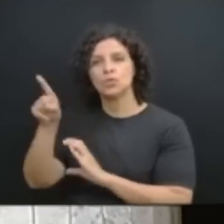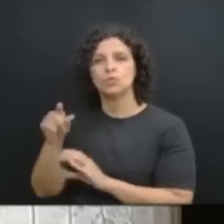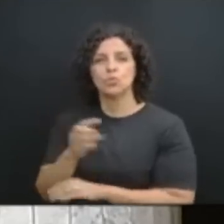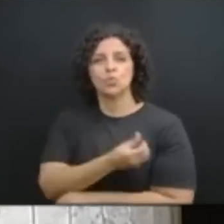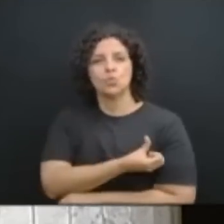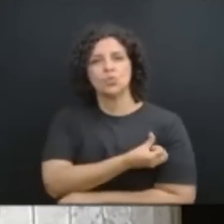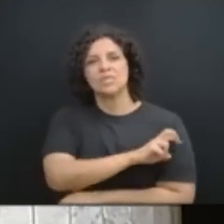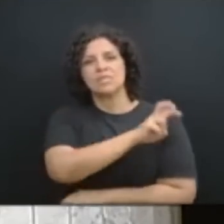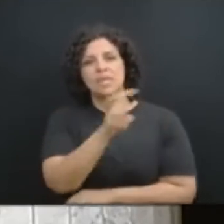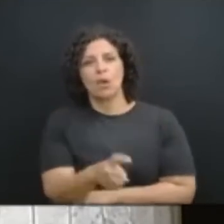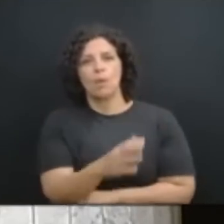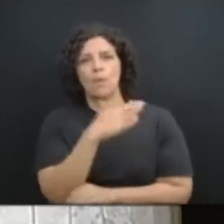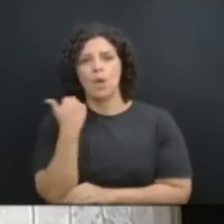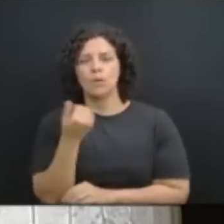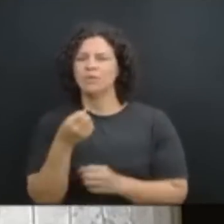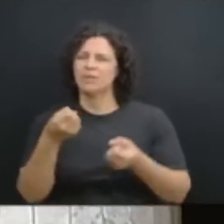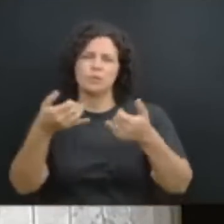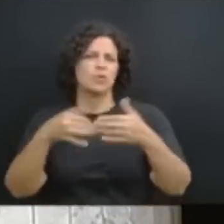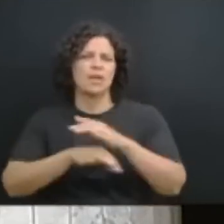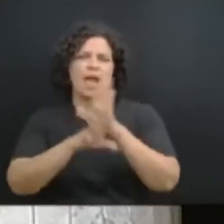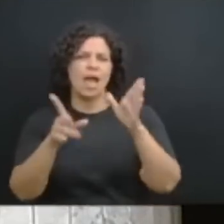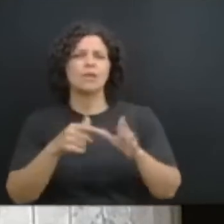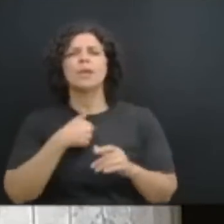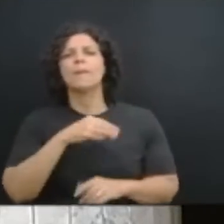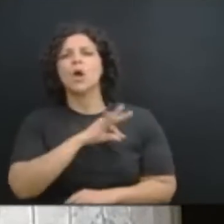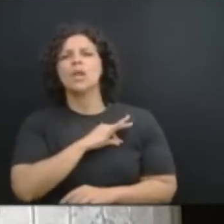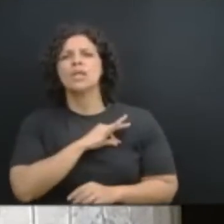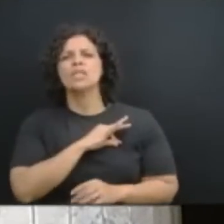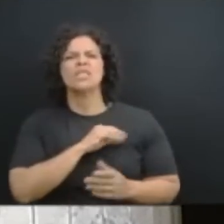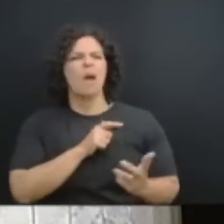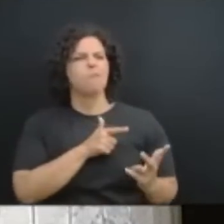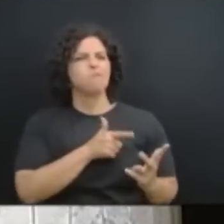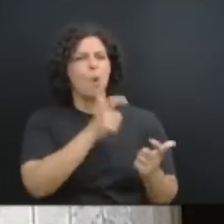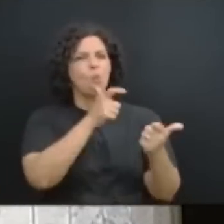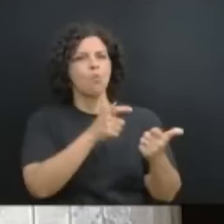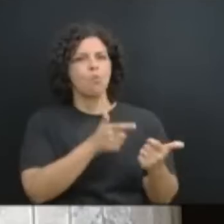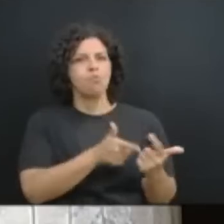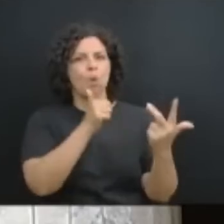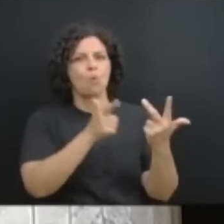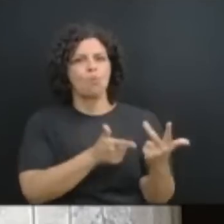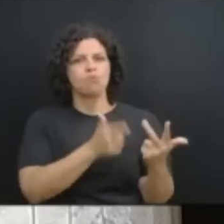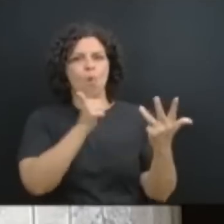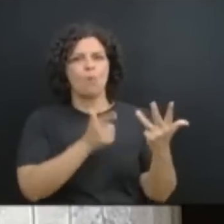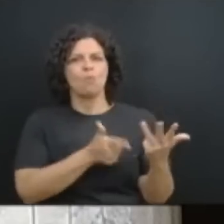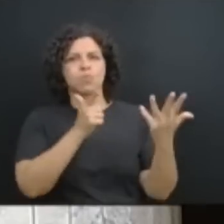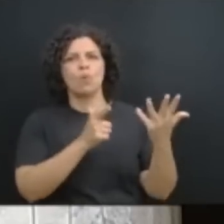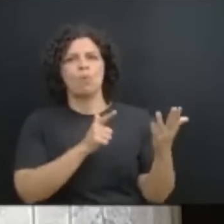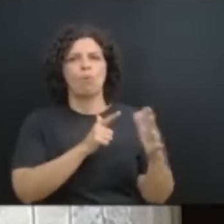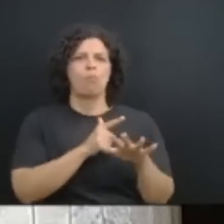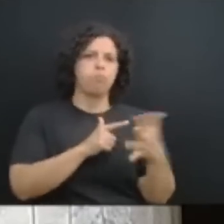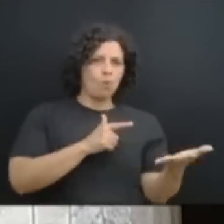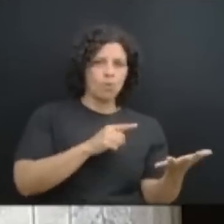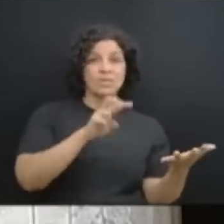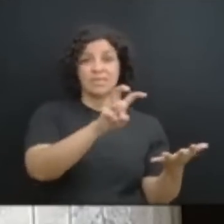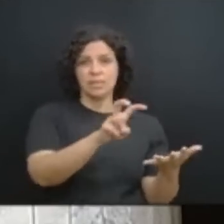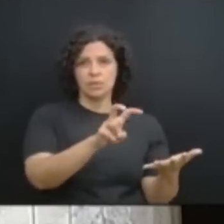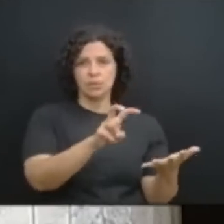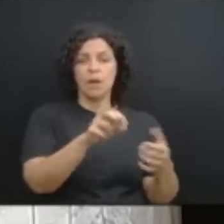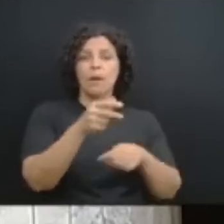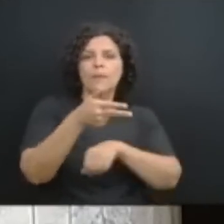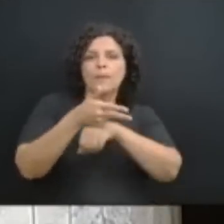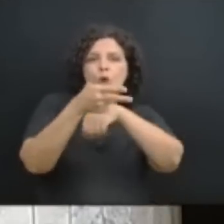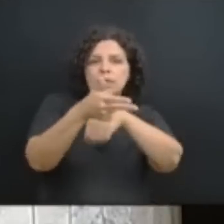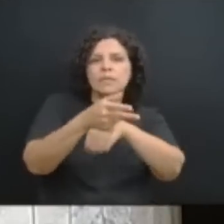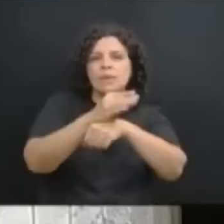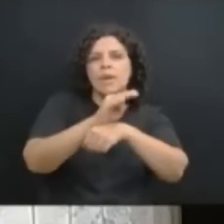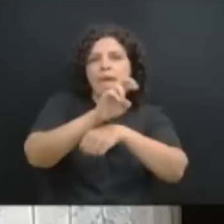Ficou caracterizada a execução pelas perícias, pelas câmeras da BR,